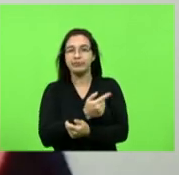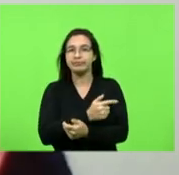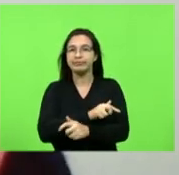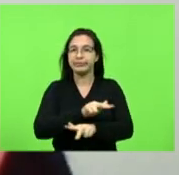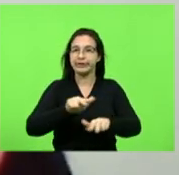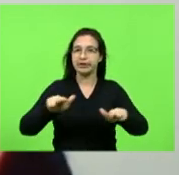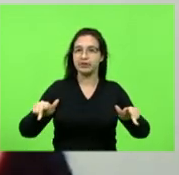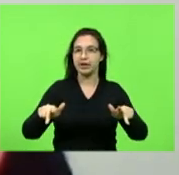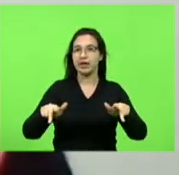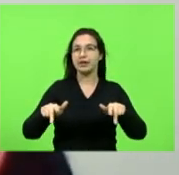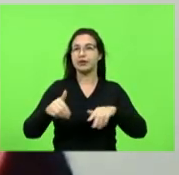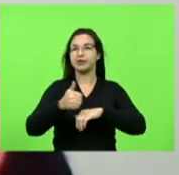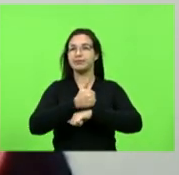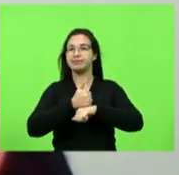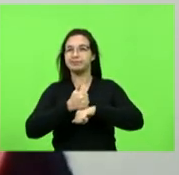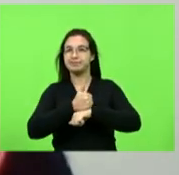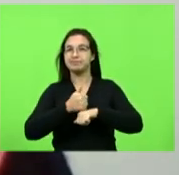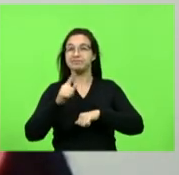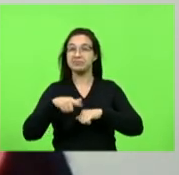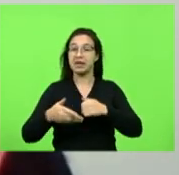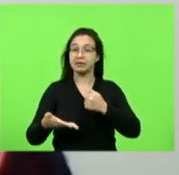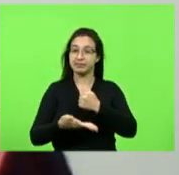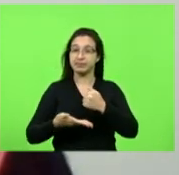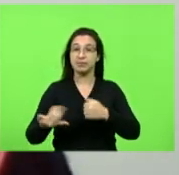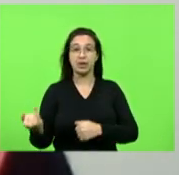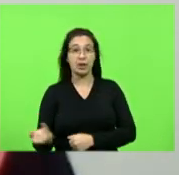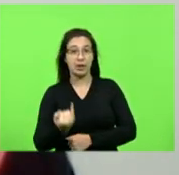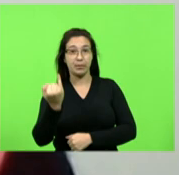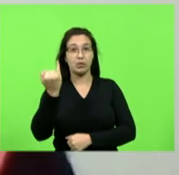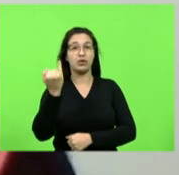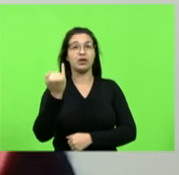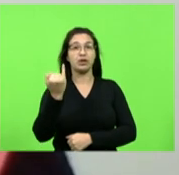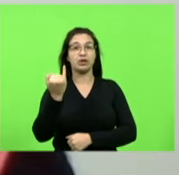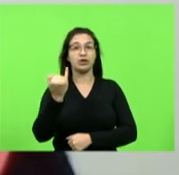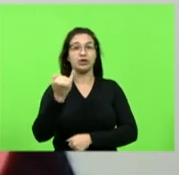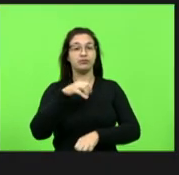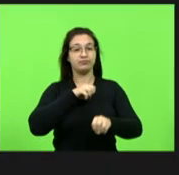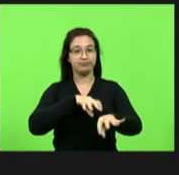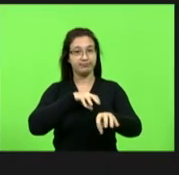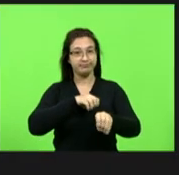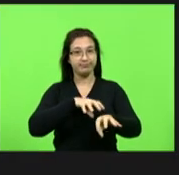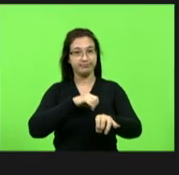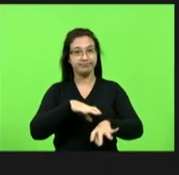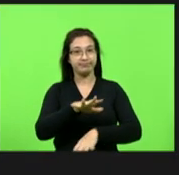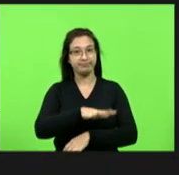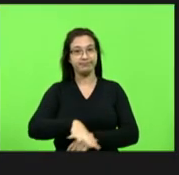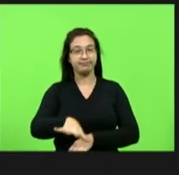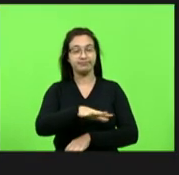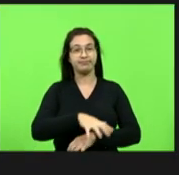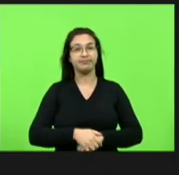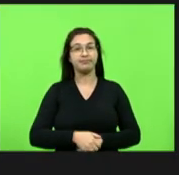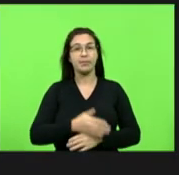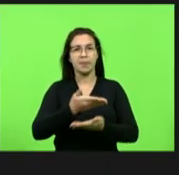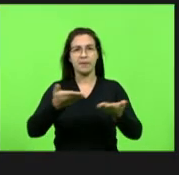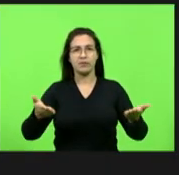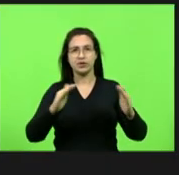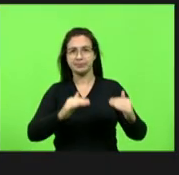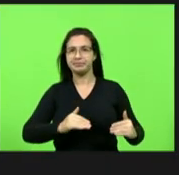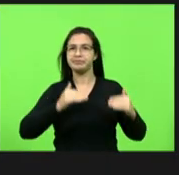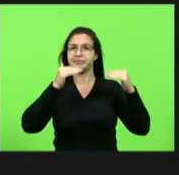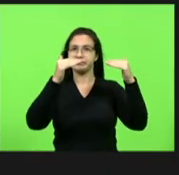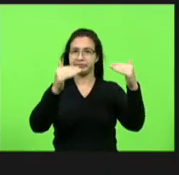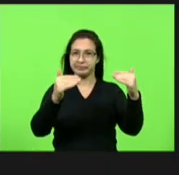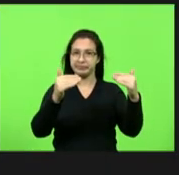são fundamentais na construção do ato de educar. Então, senhoras e senhores convidados, autoridades, boa